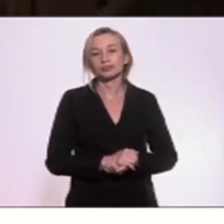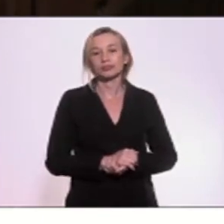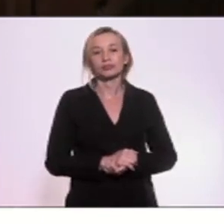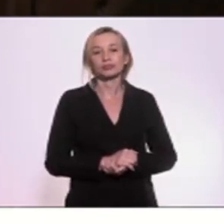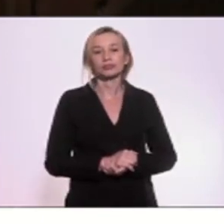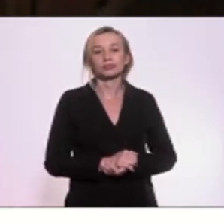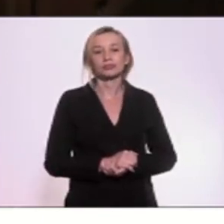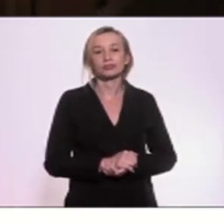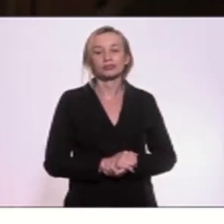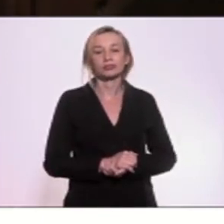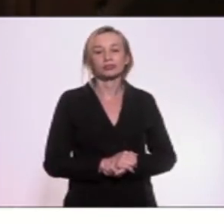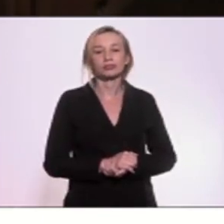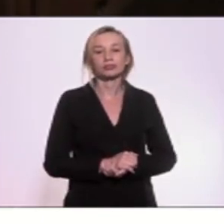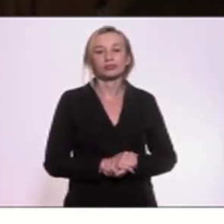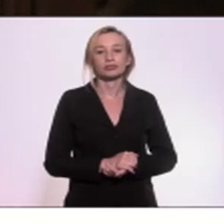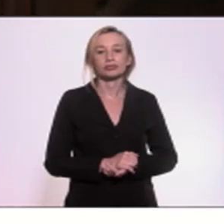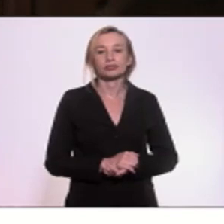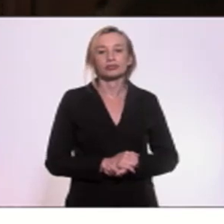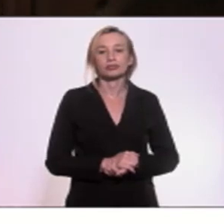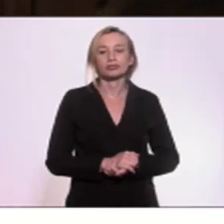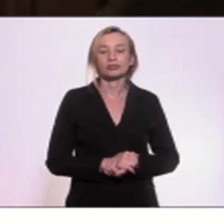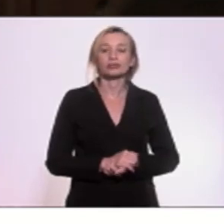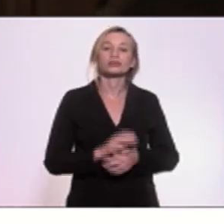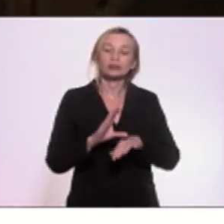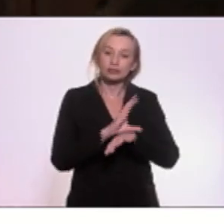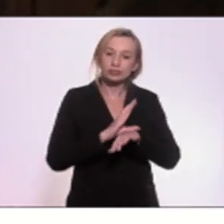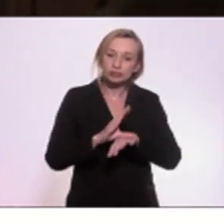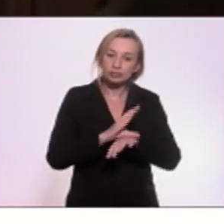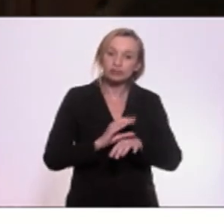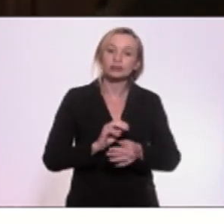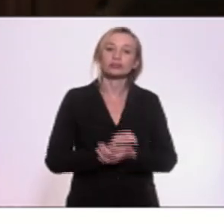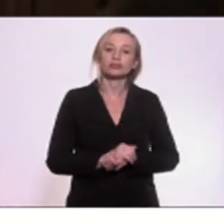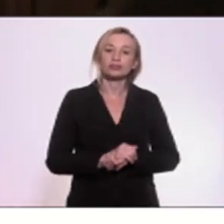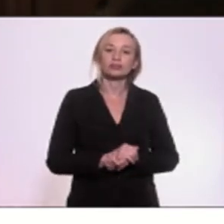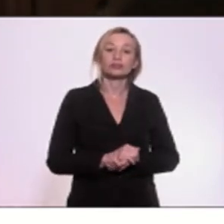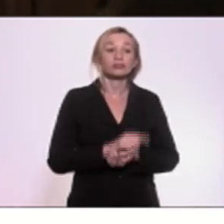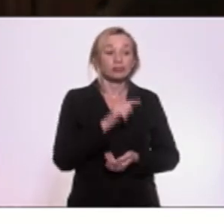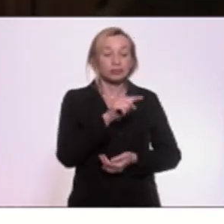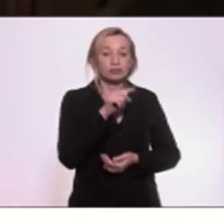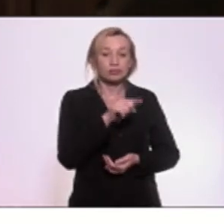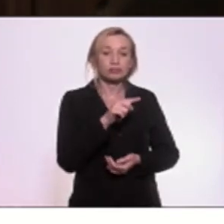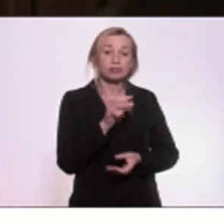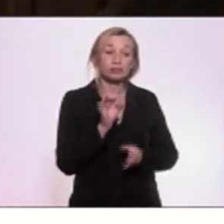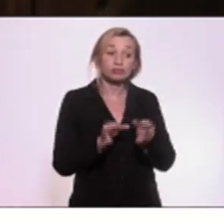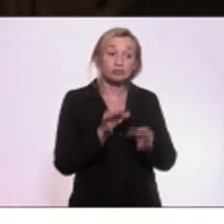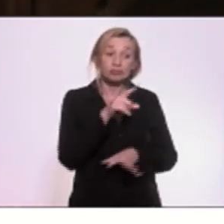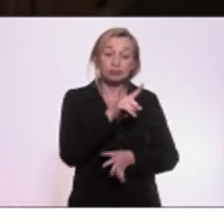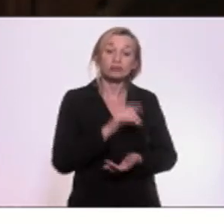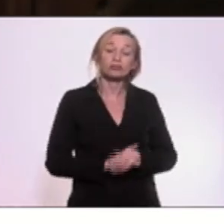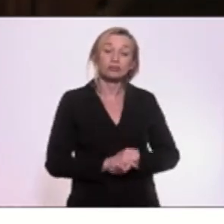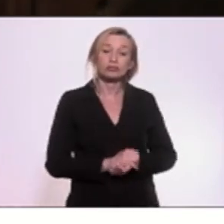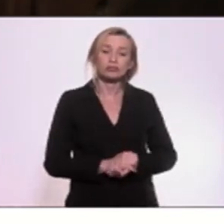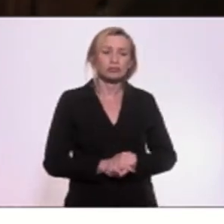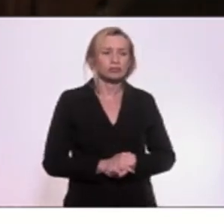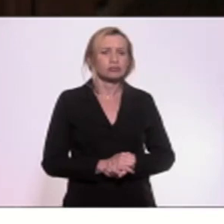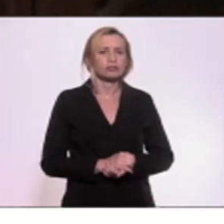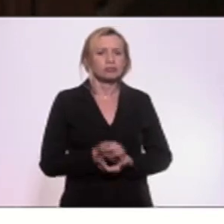constitucional do trânsito em julgado. Do trânsito em julgado, está lá escrito. E acho